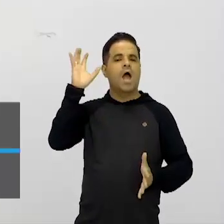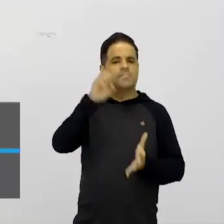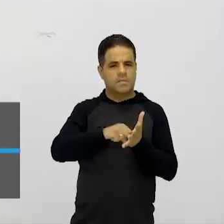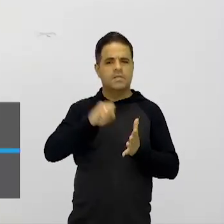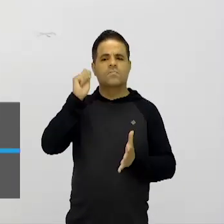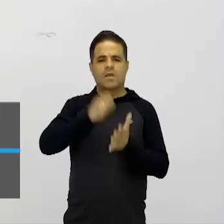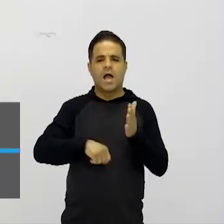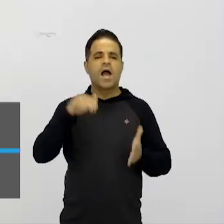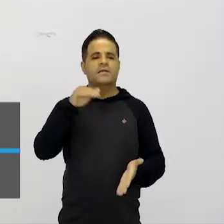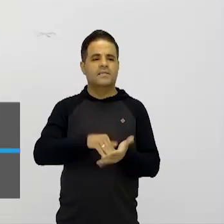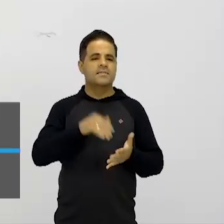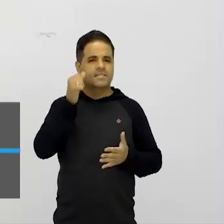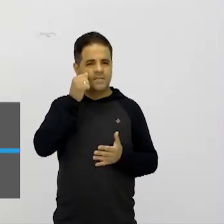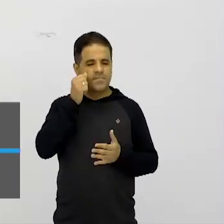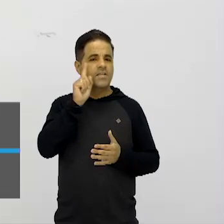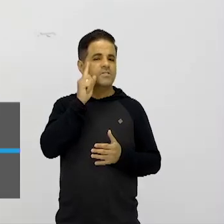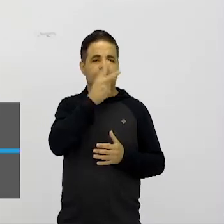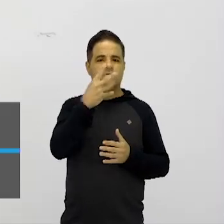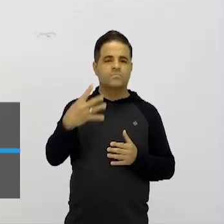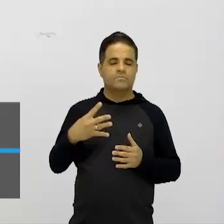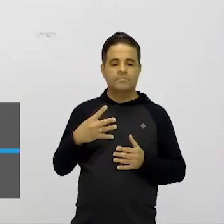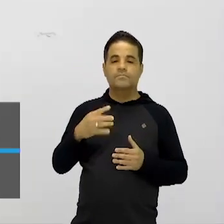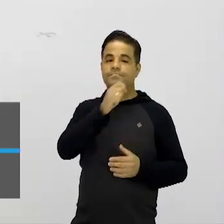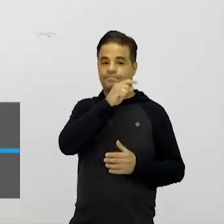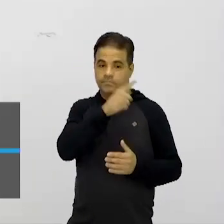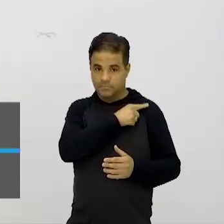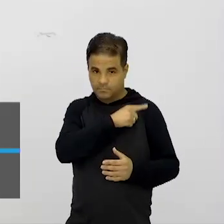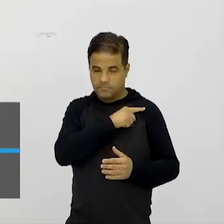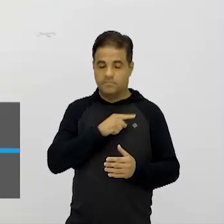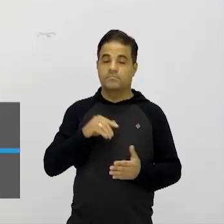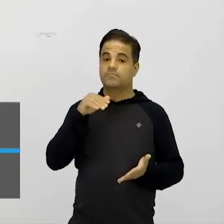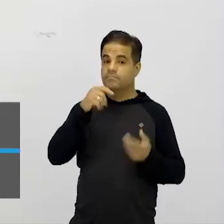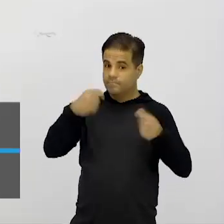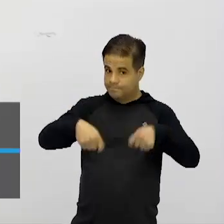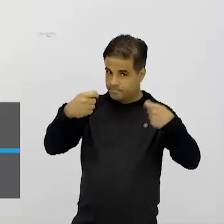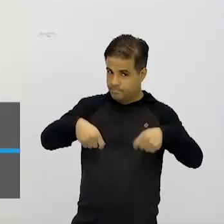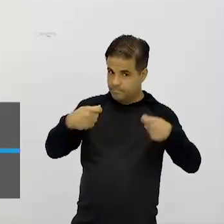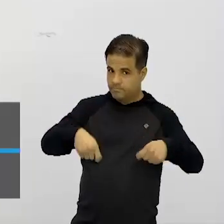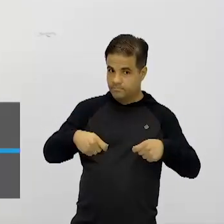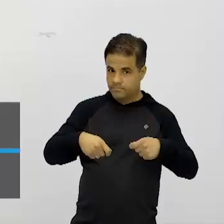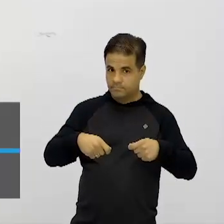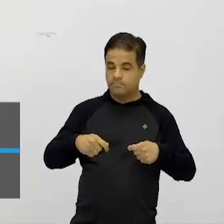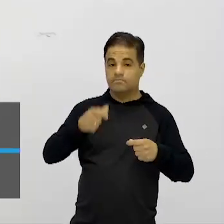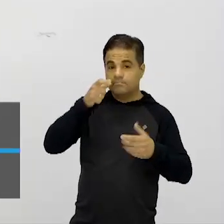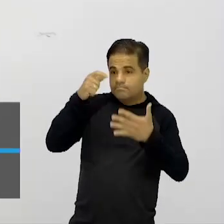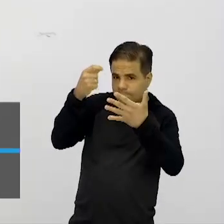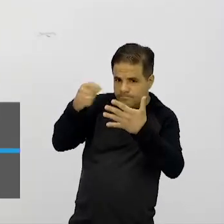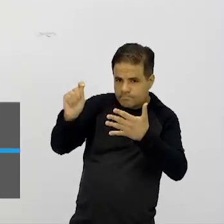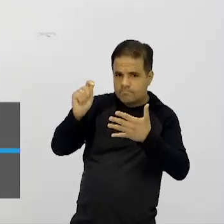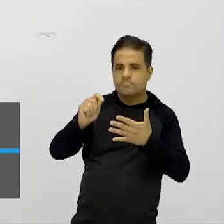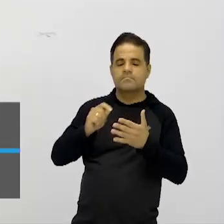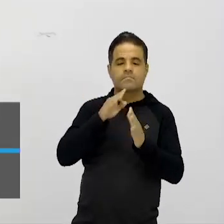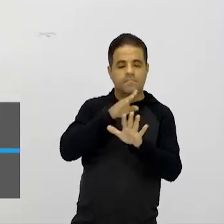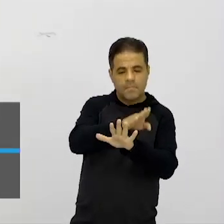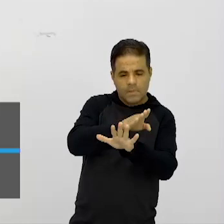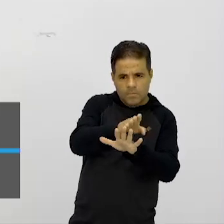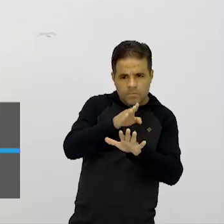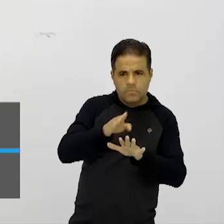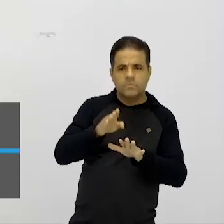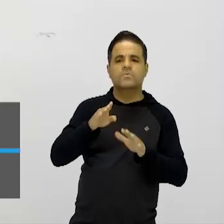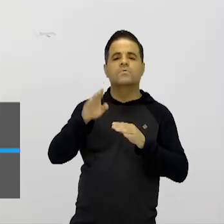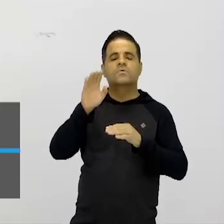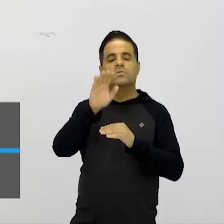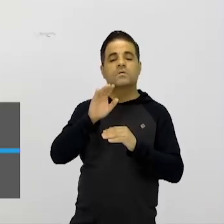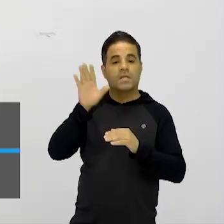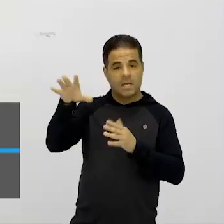Até sexta-feira, dia 24, estudantes da primeira série do ensino médio precisam confirmar o itinerário formativo